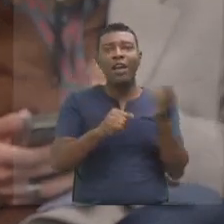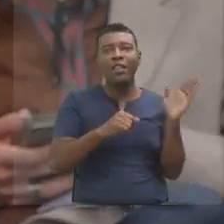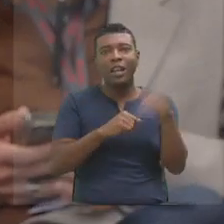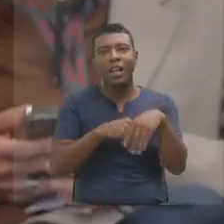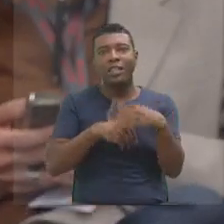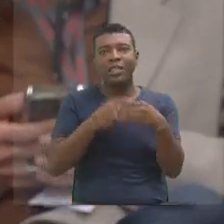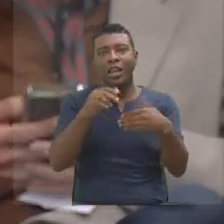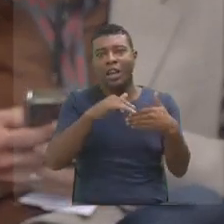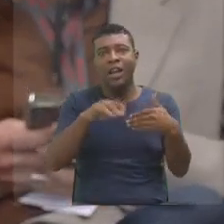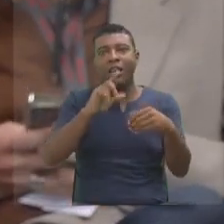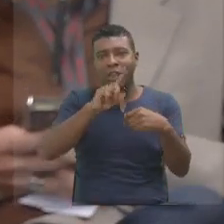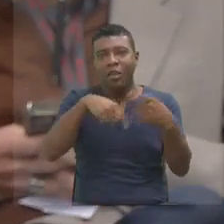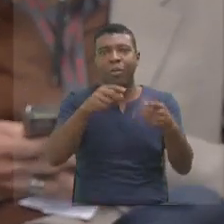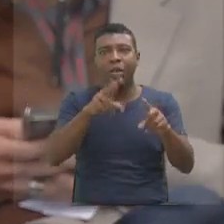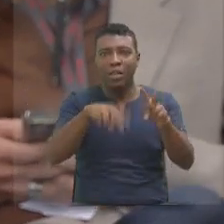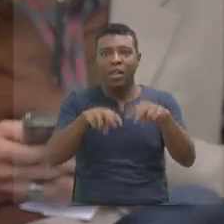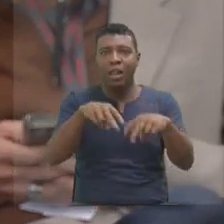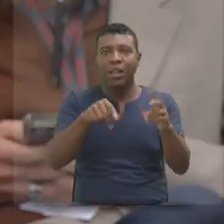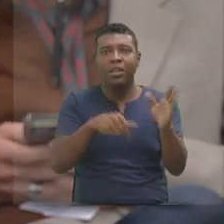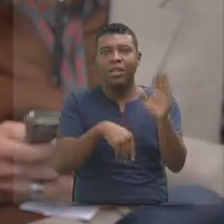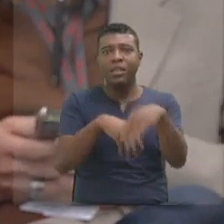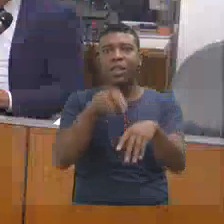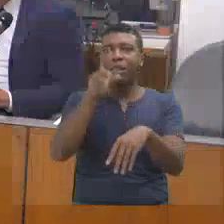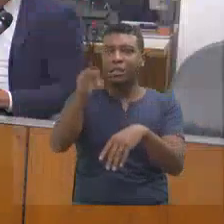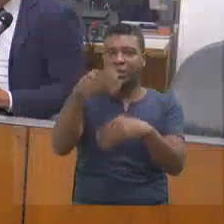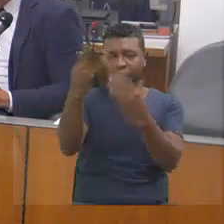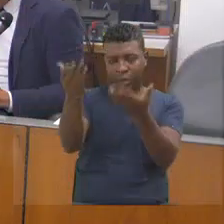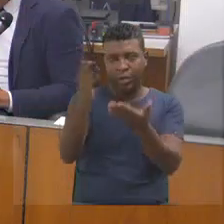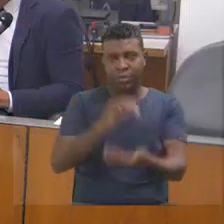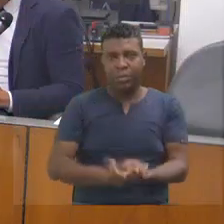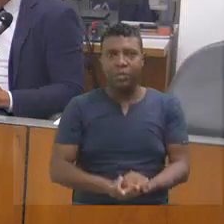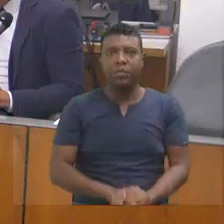após a análise da minha equipe é o senhor tá bom